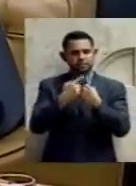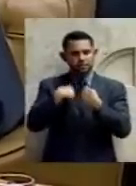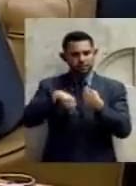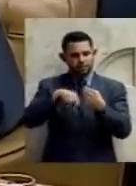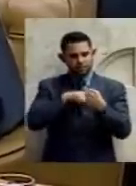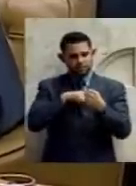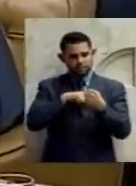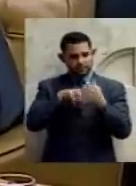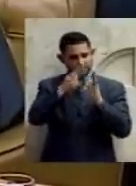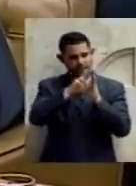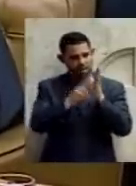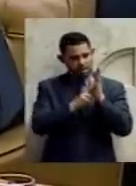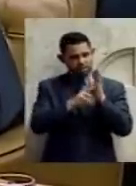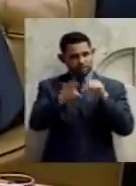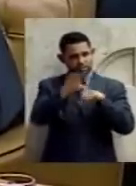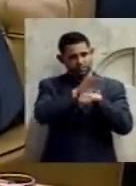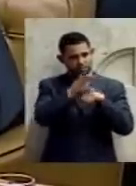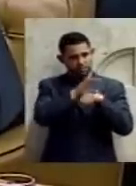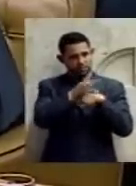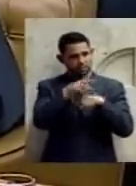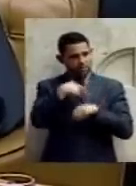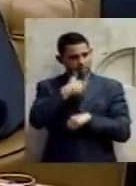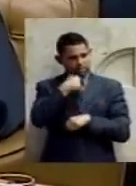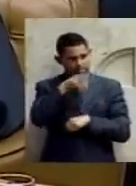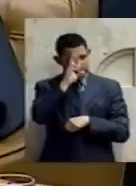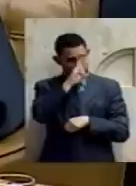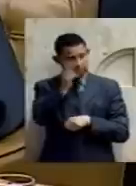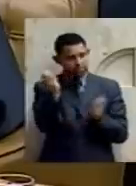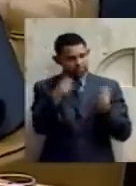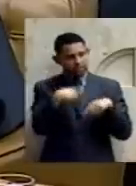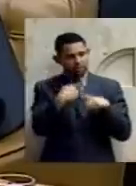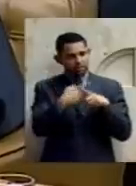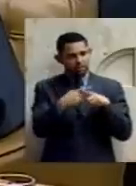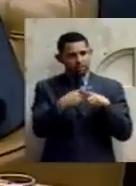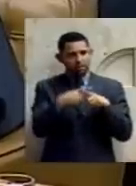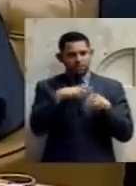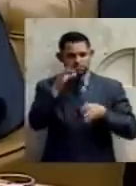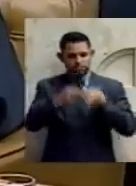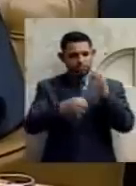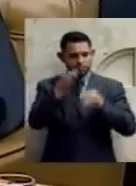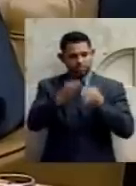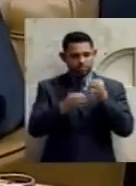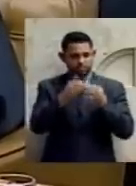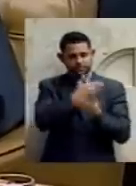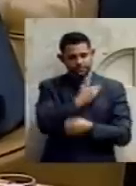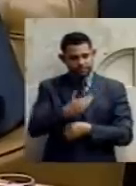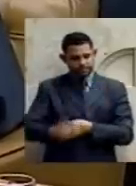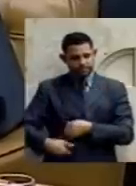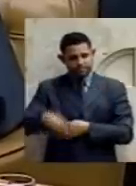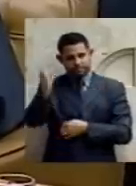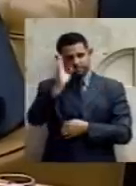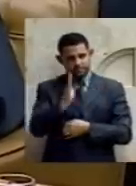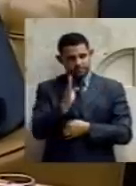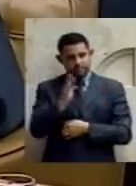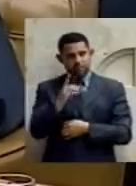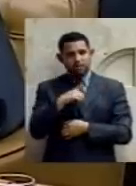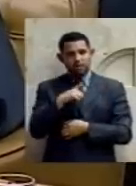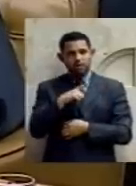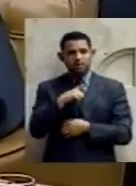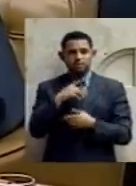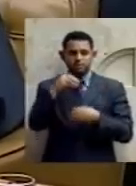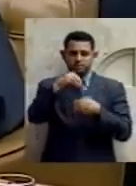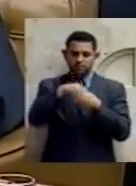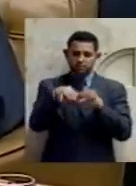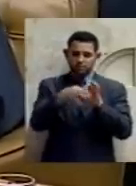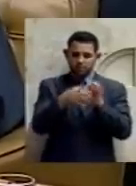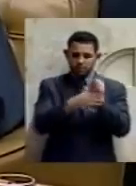normas constitucionais e a fortiori da aplicação imediata pela Corte Constitucional. O constitucionalismo odierno,